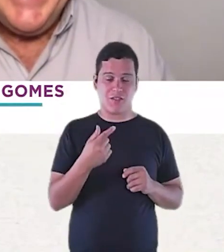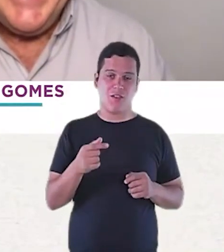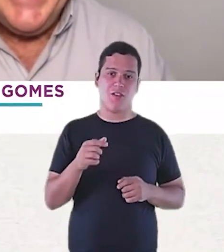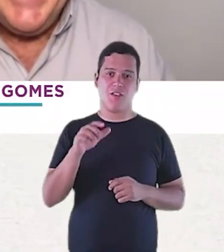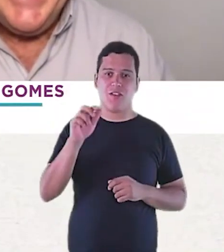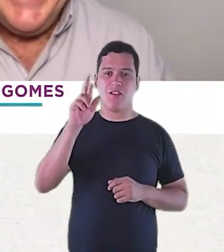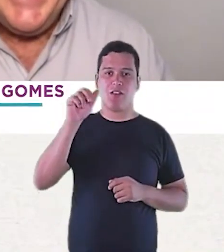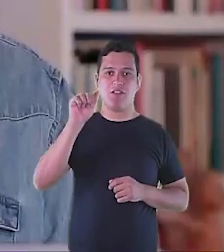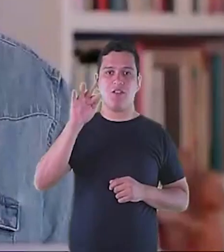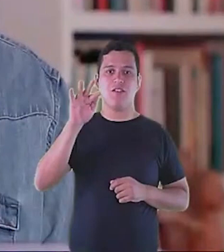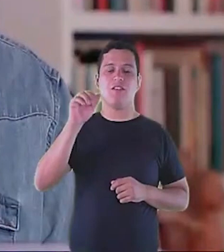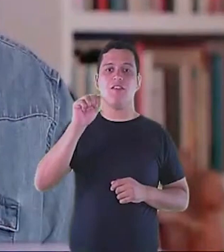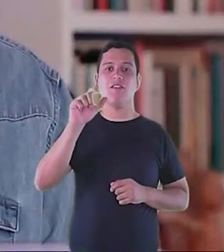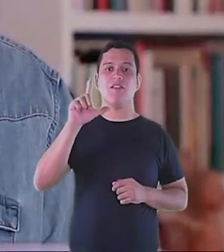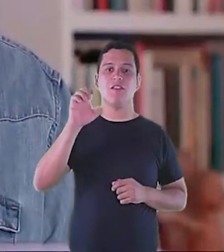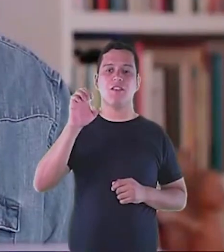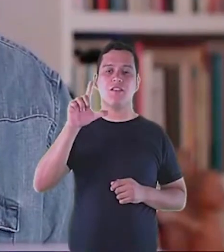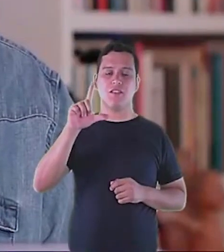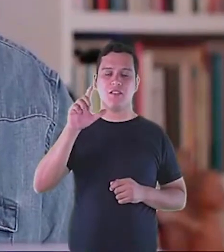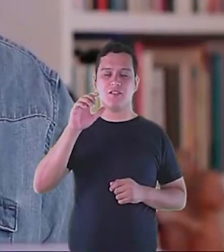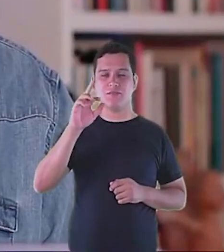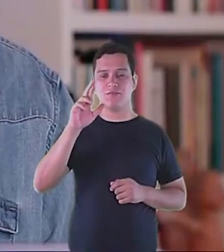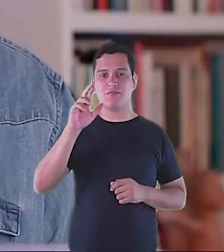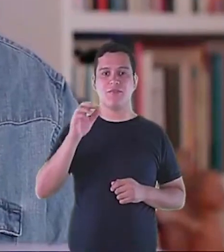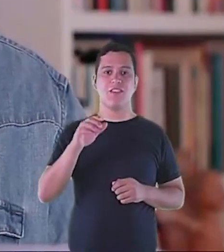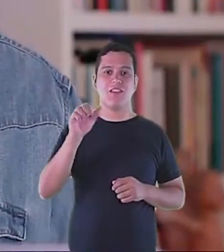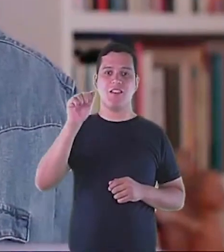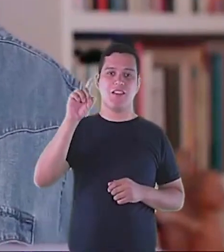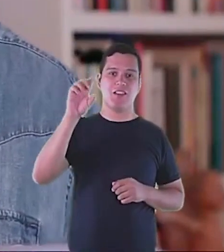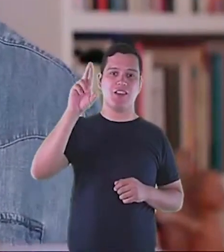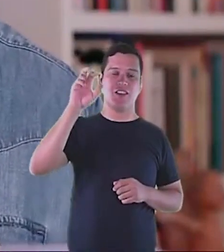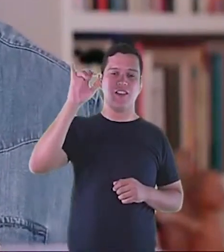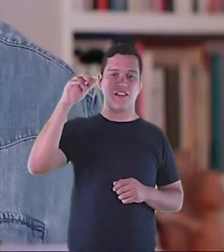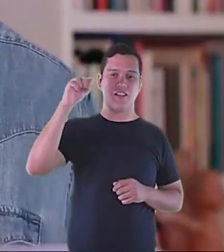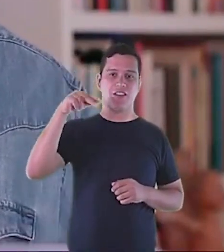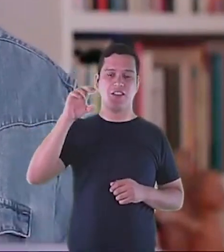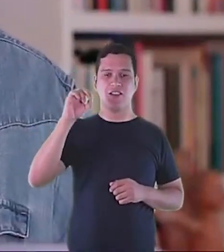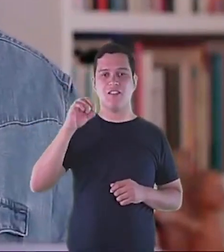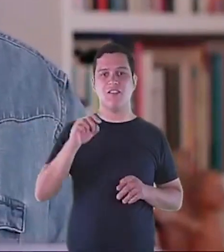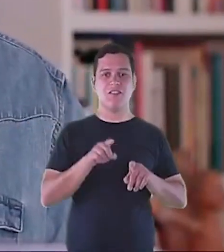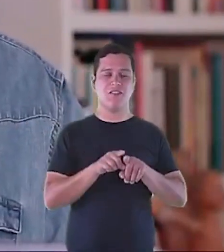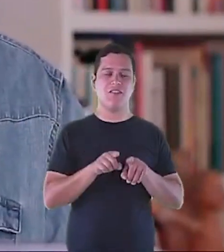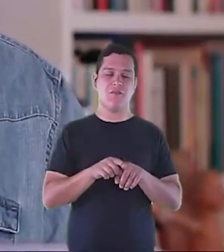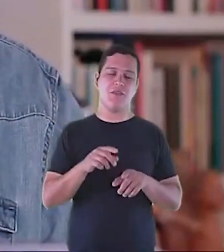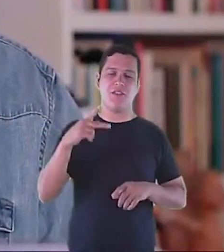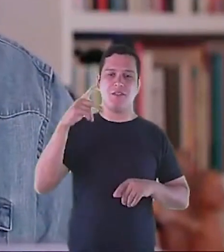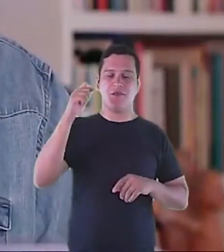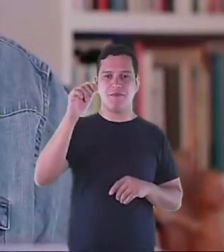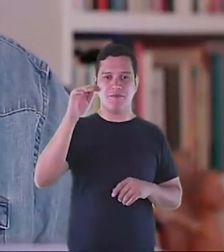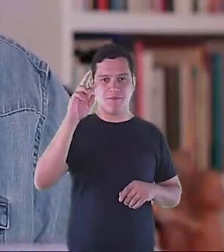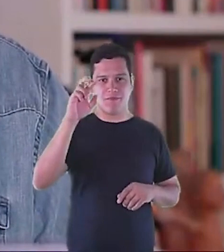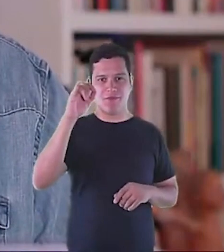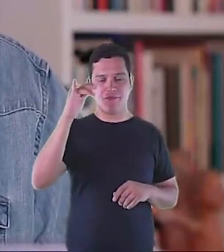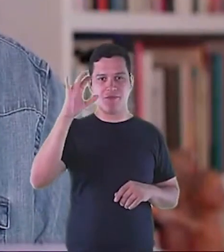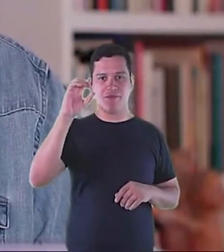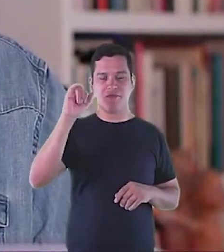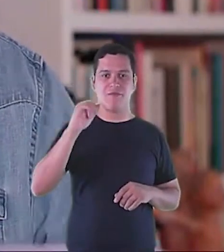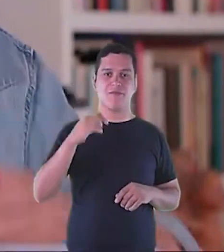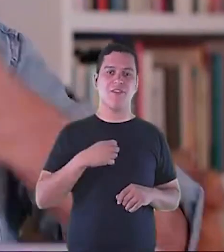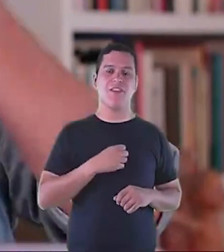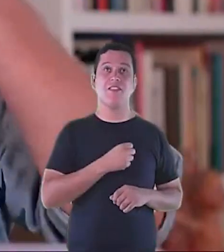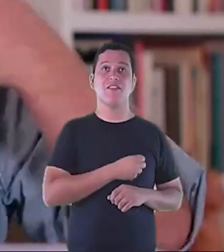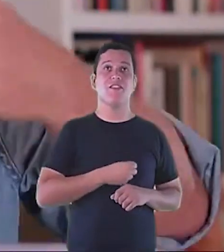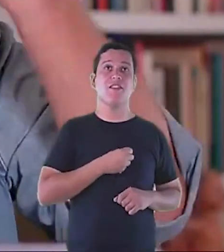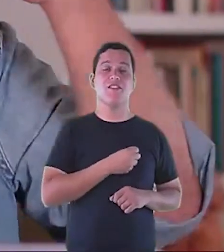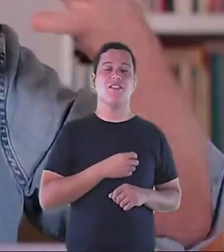lá de Araxá. Adriano Ávila, querido, muito obrigado. Patrícia Gomes, saudade de ter um papo presencial.